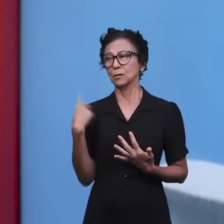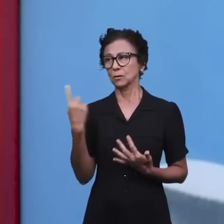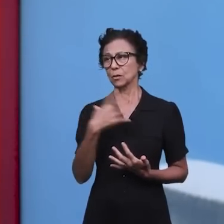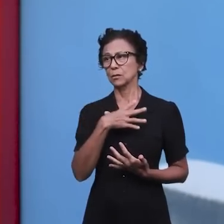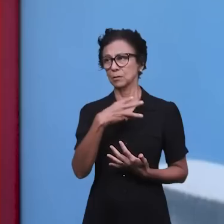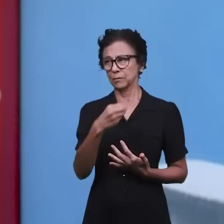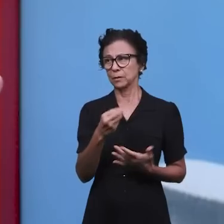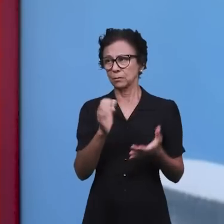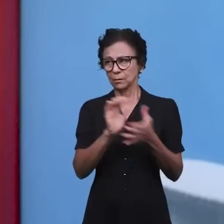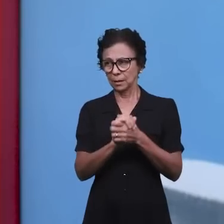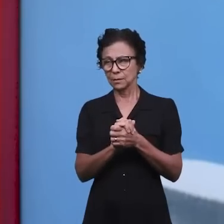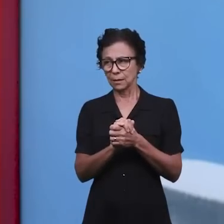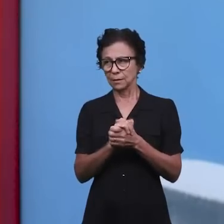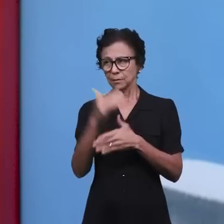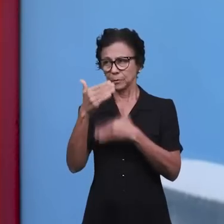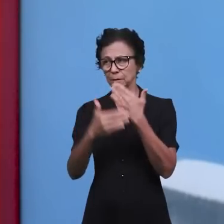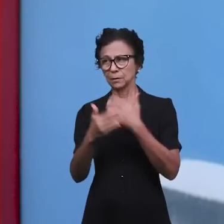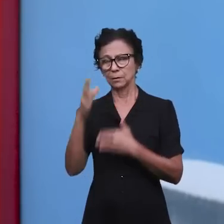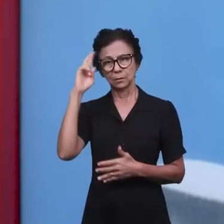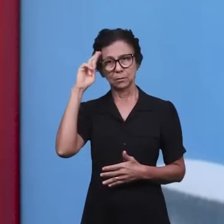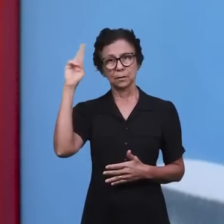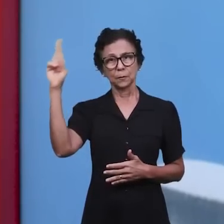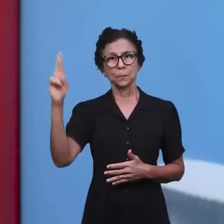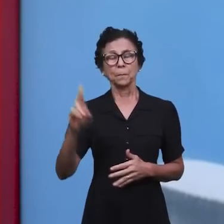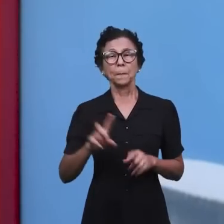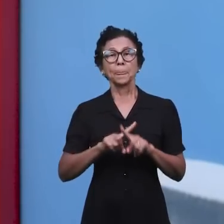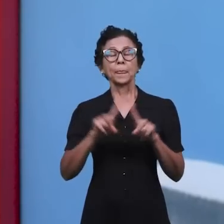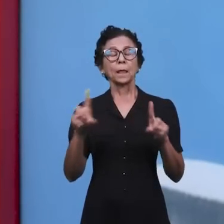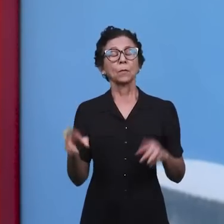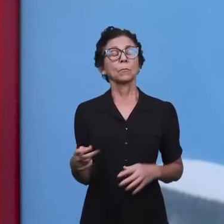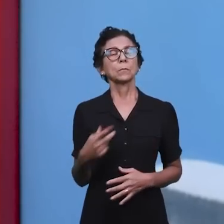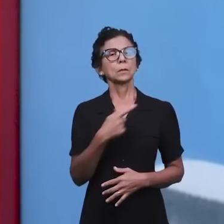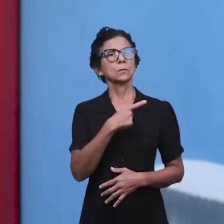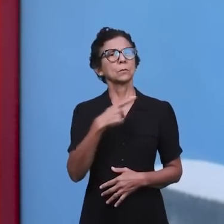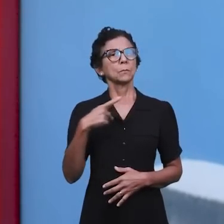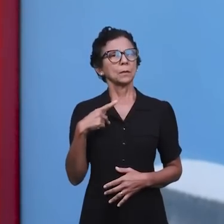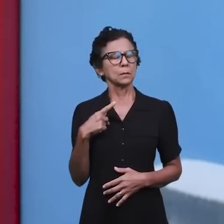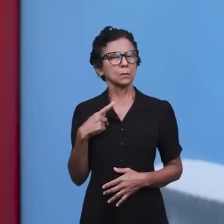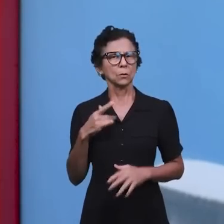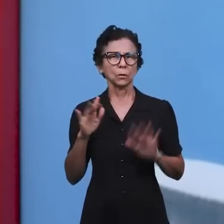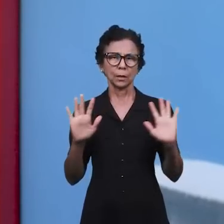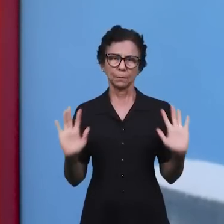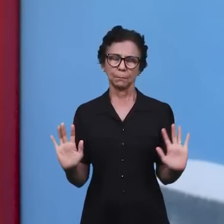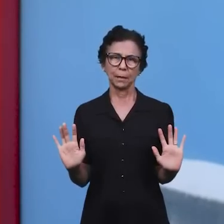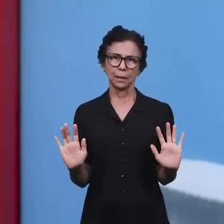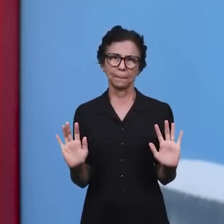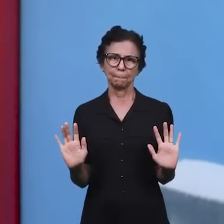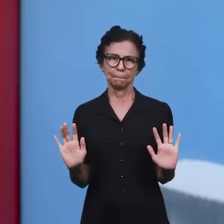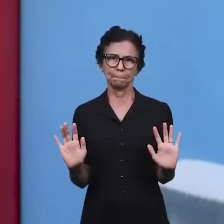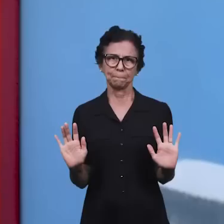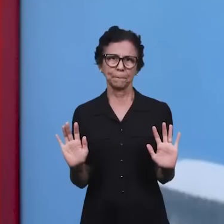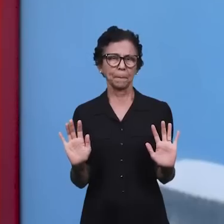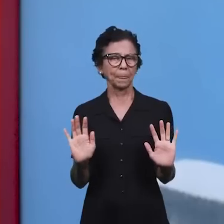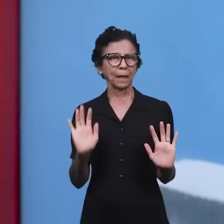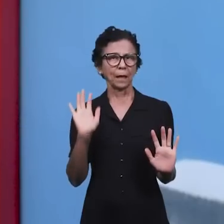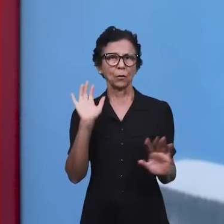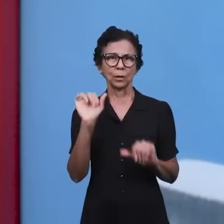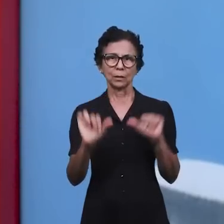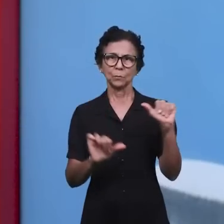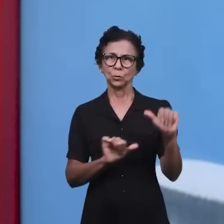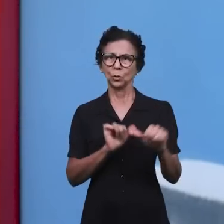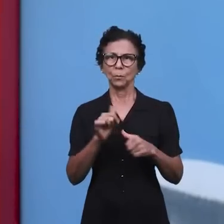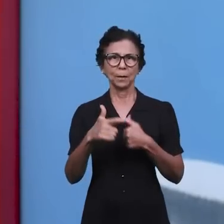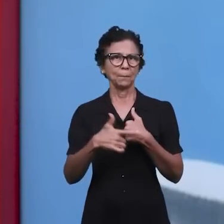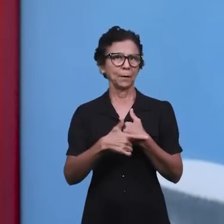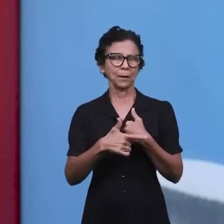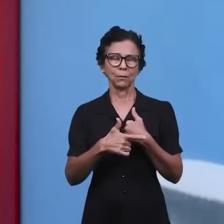estarem diante do Senhor, mas que o pastor se coloque na posição nessa hora que ali ele não é pastor, ali ele é pai,